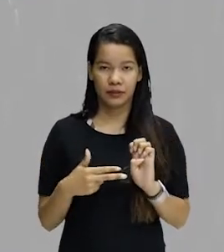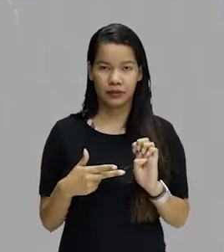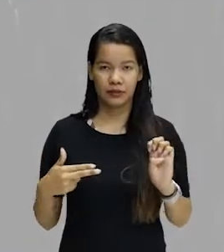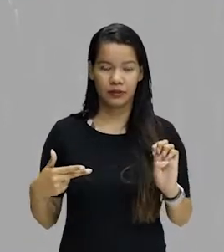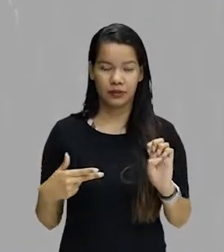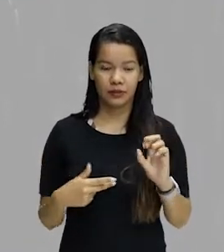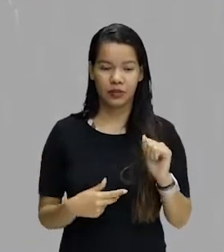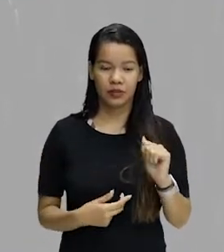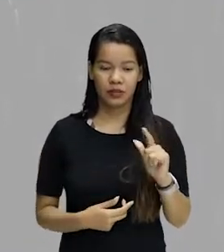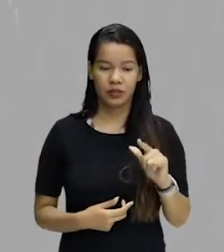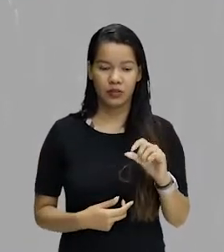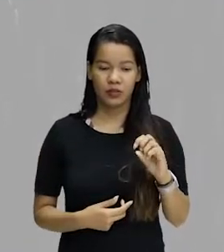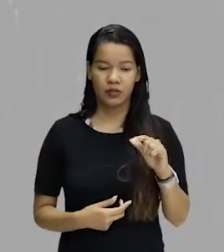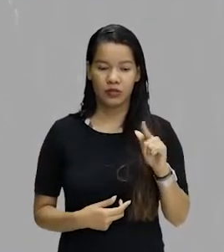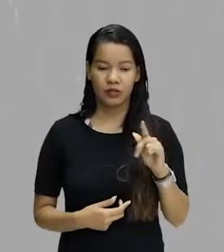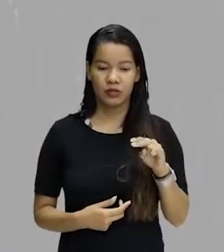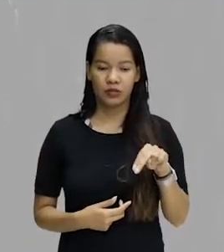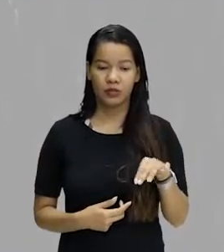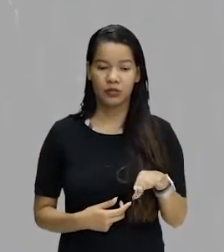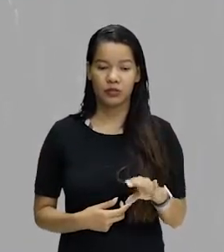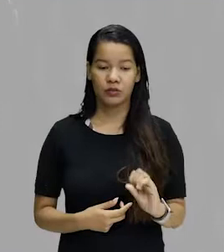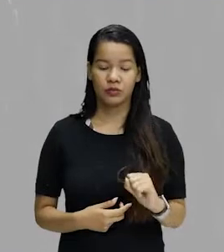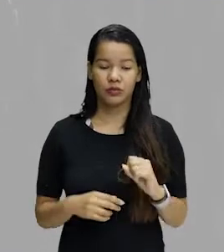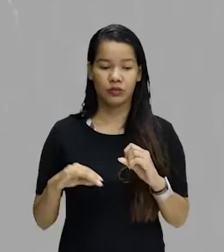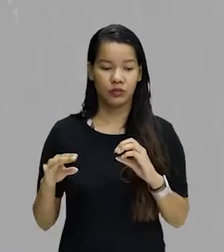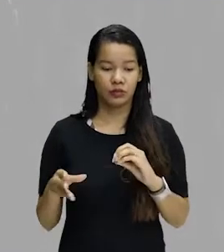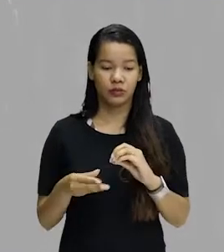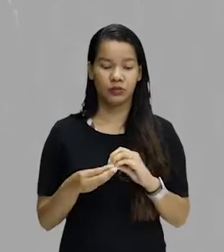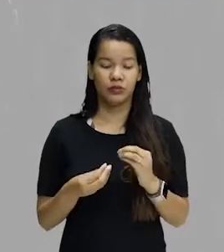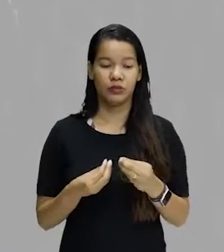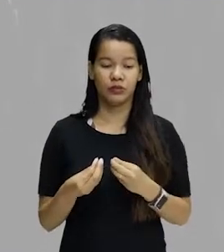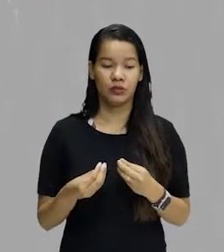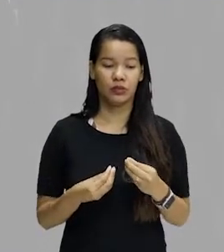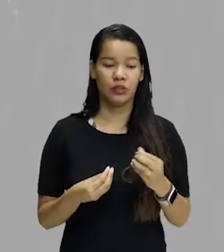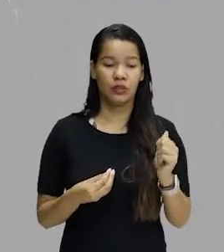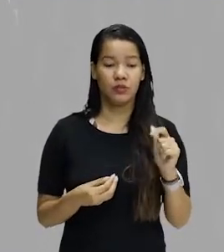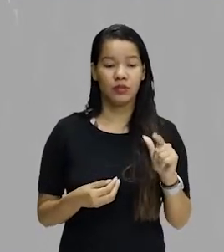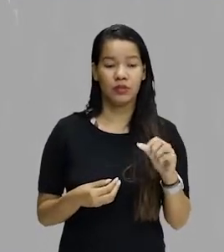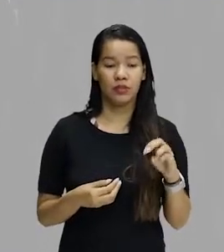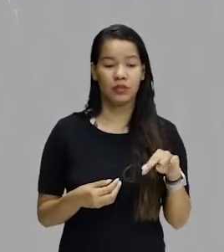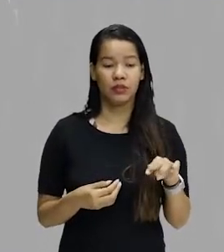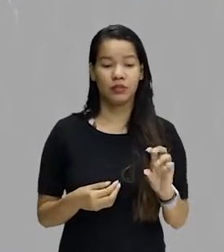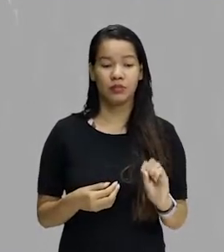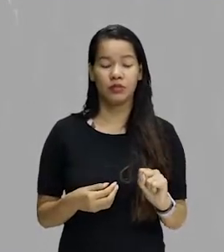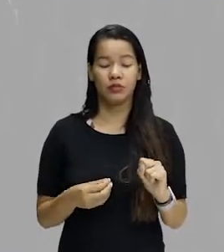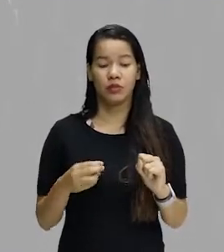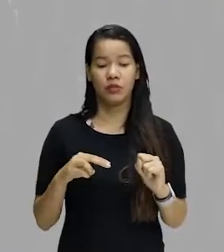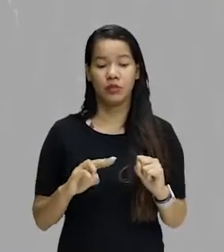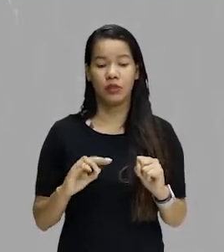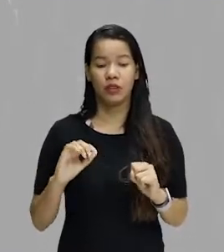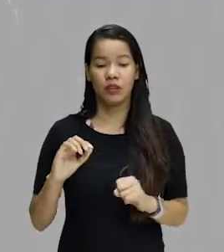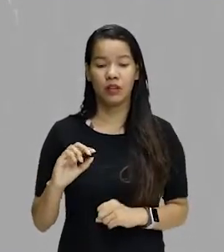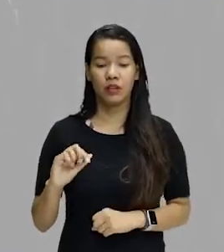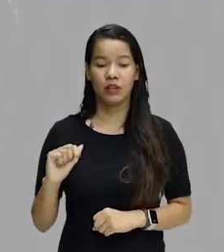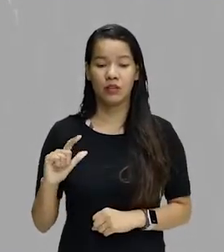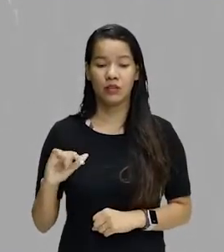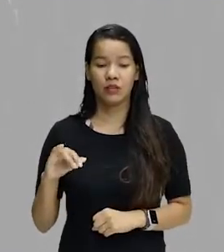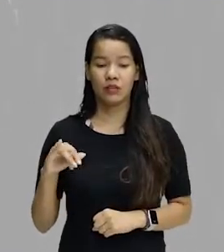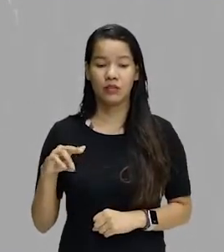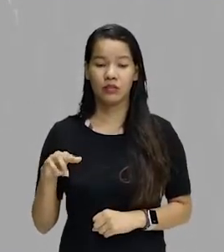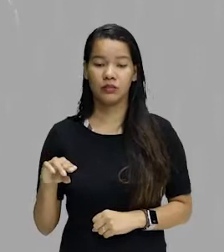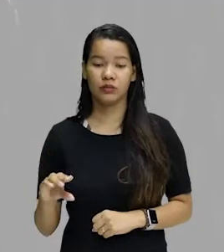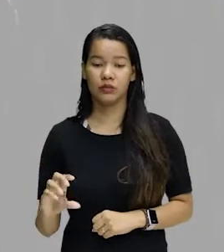os halogênios, a compostos como alcenos ou compostos como alcinos e